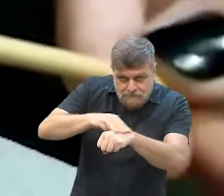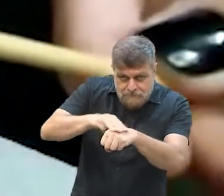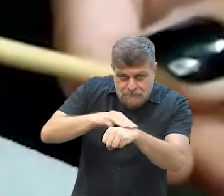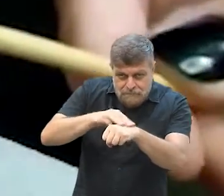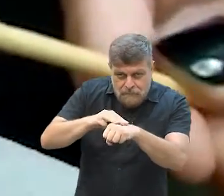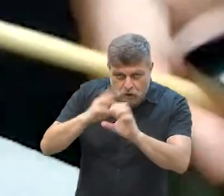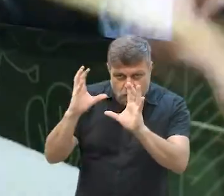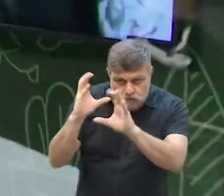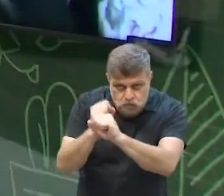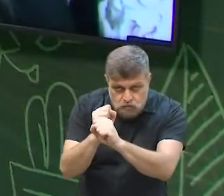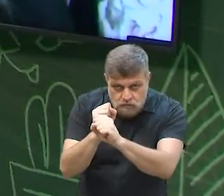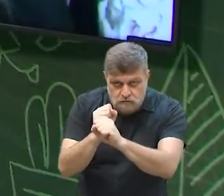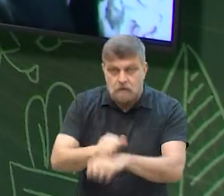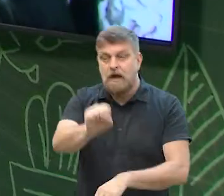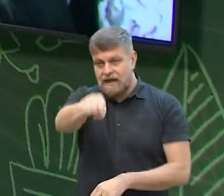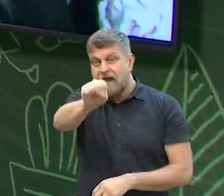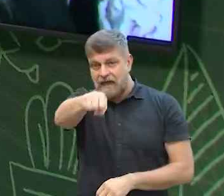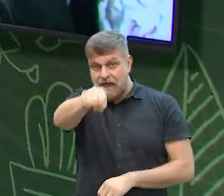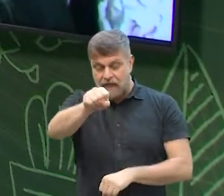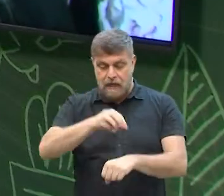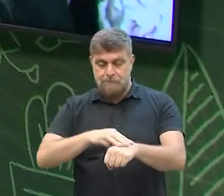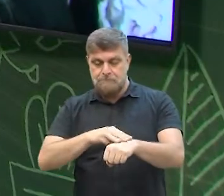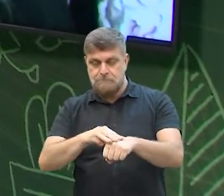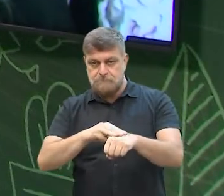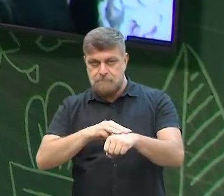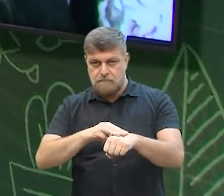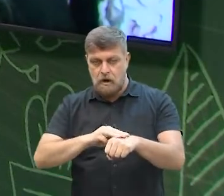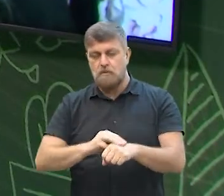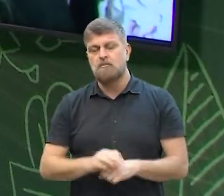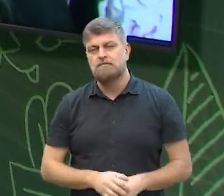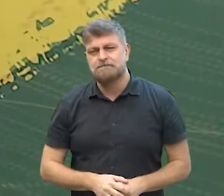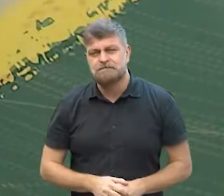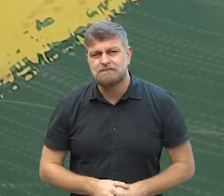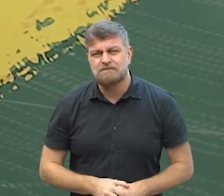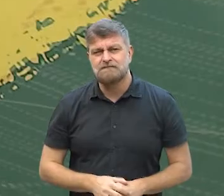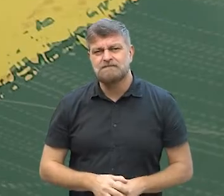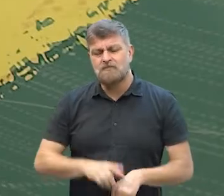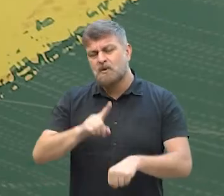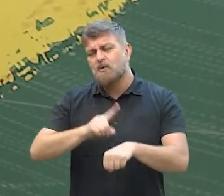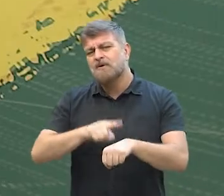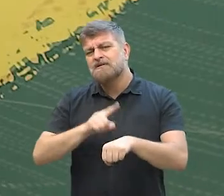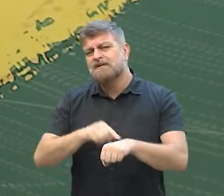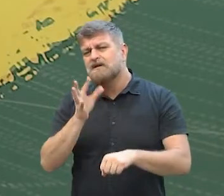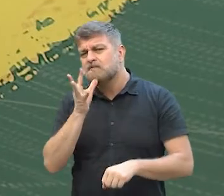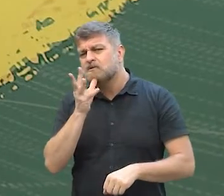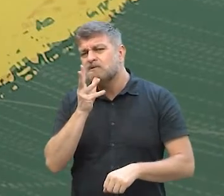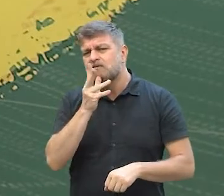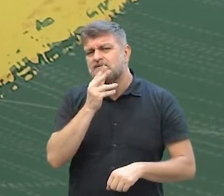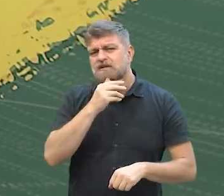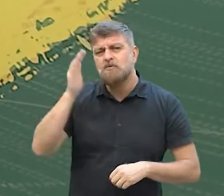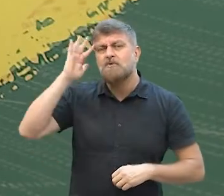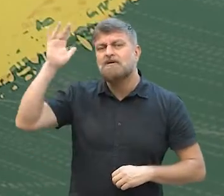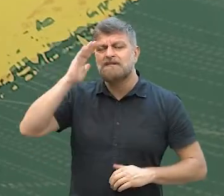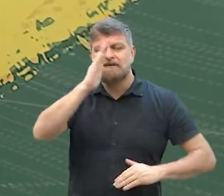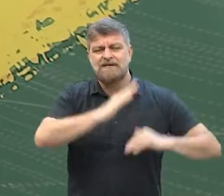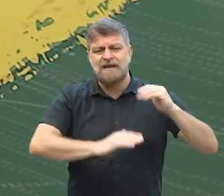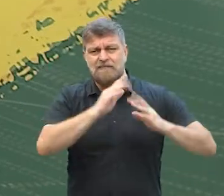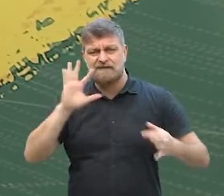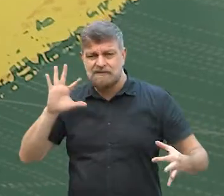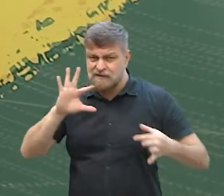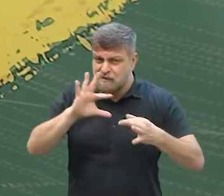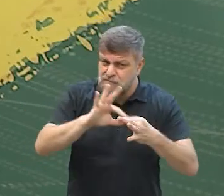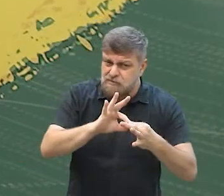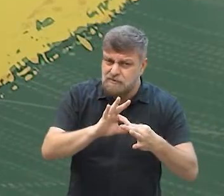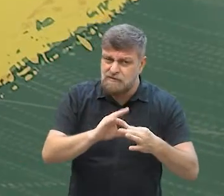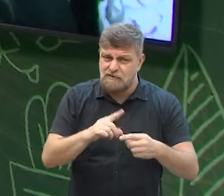isso? Isso, para um tom marrom escuro. Tá, e quanto tempo demorou para vocês colocarem em prática essa ideia? Porque não é um